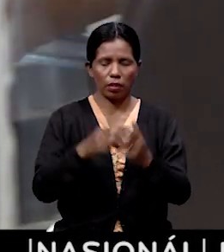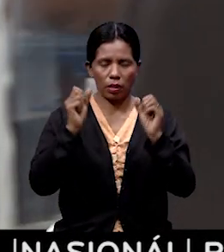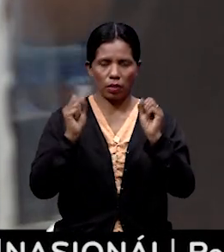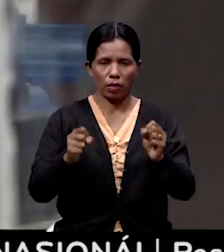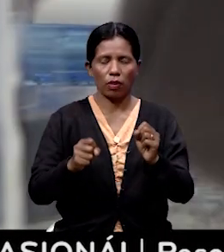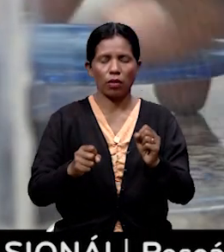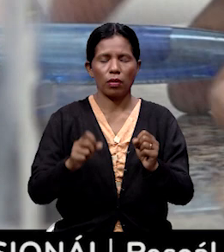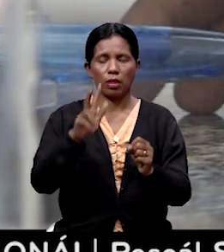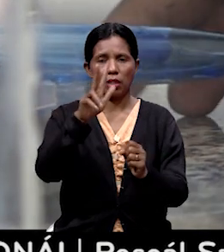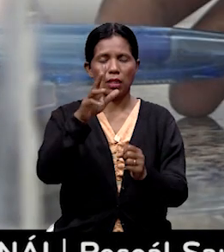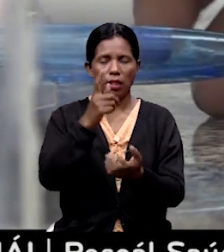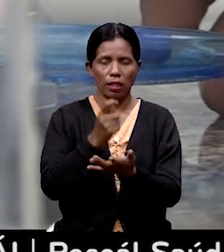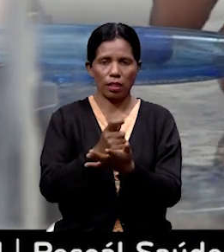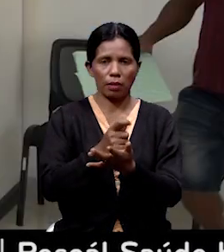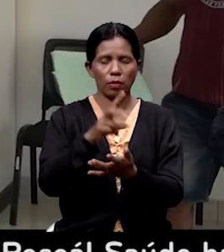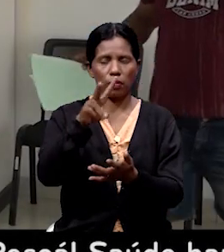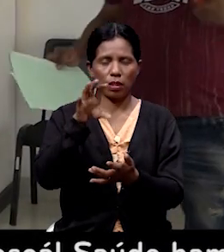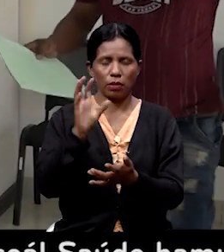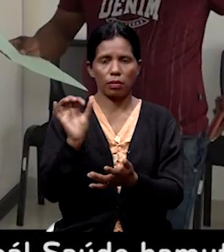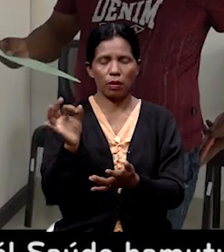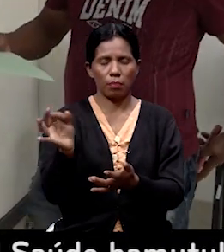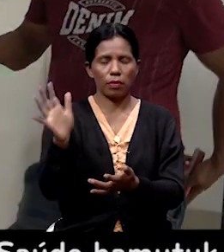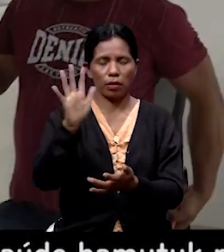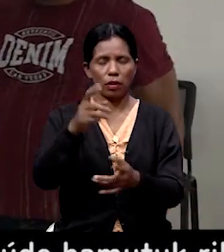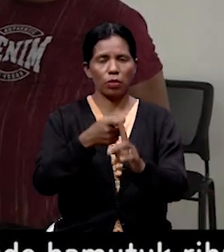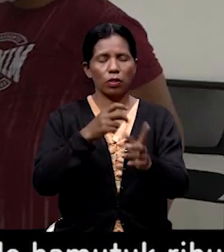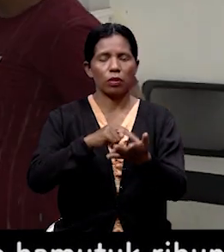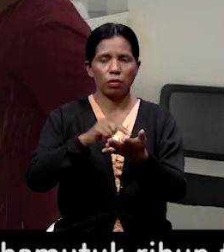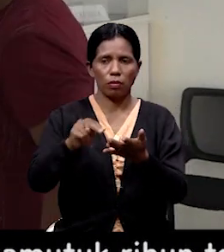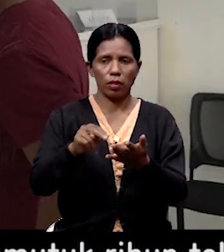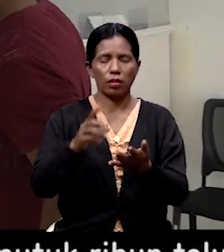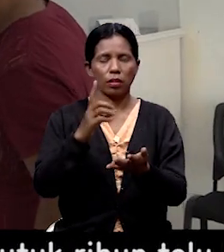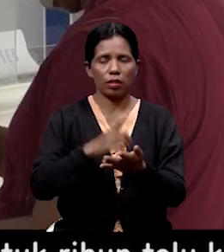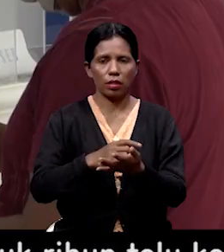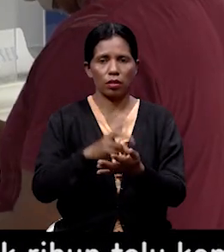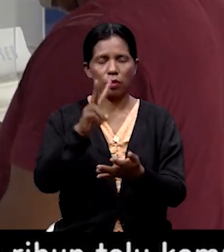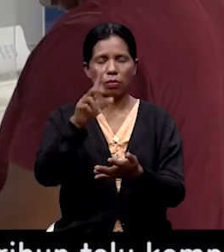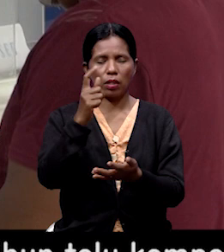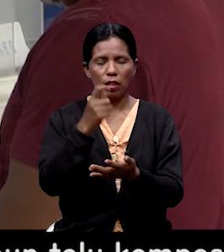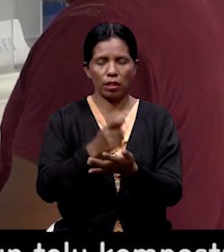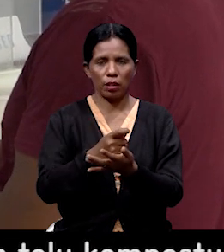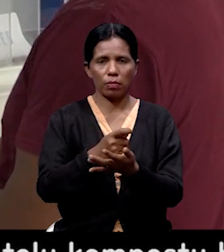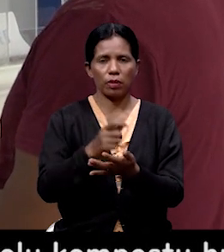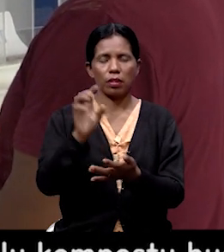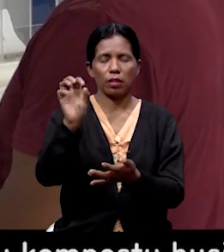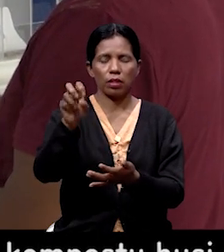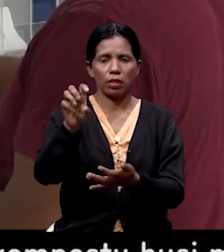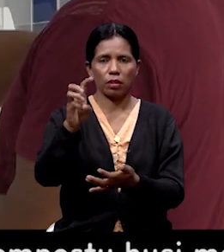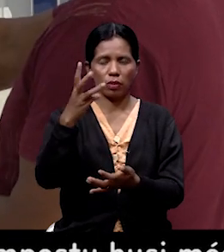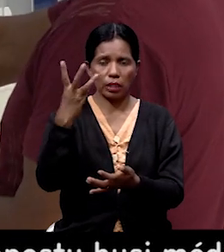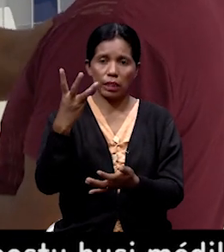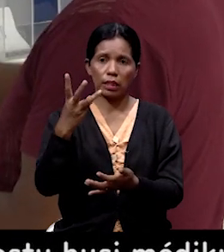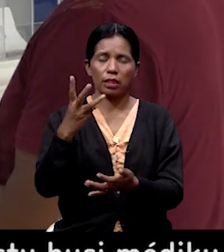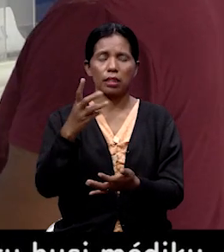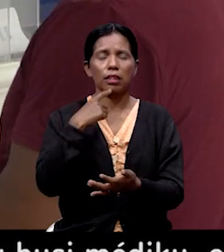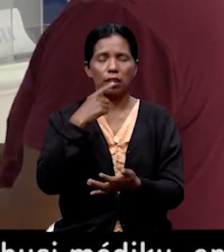rihun tolu atus rua sia nulu resin lima ma be husi numeru ne rihun rua atus hitu sa nulu resin sia mak hetang aprovas